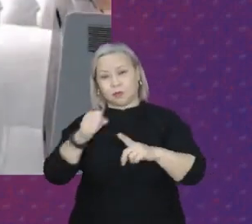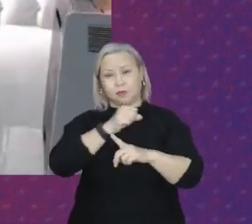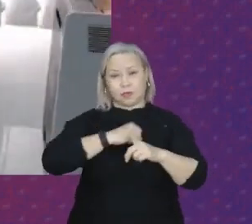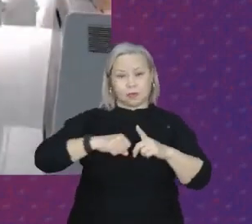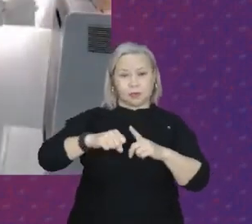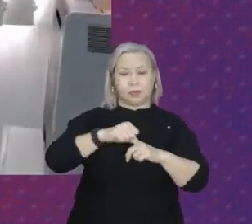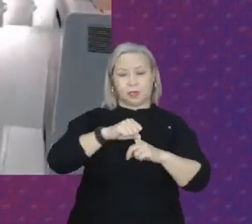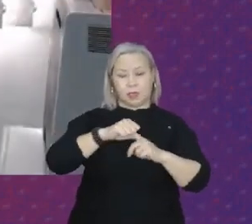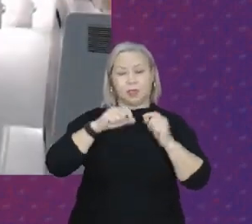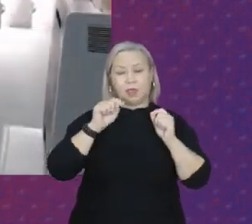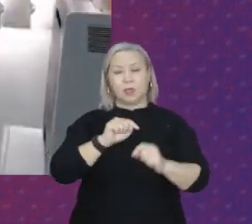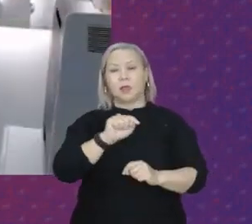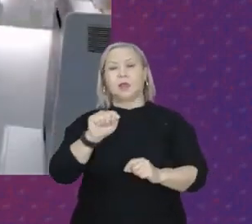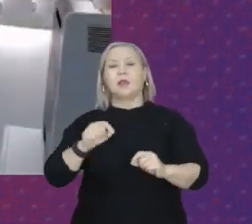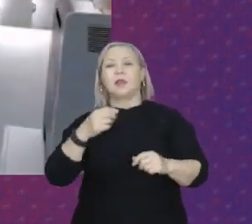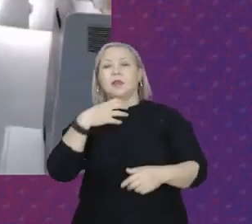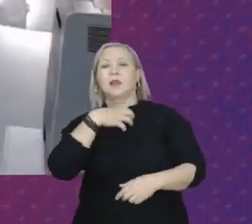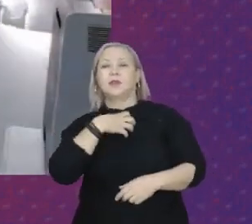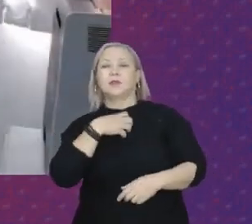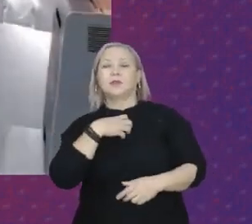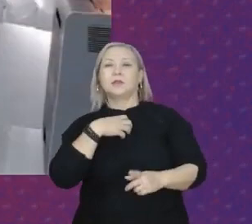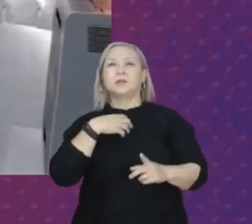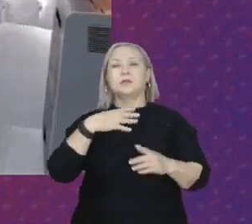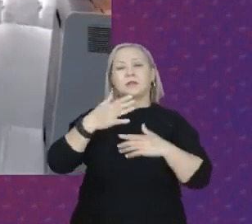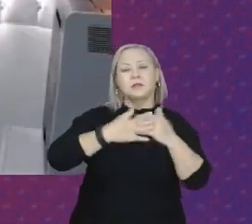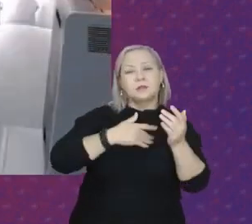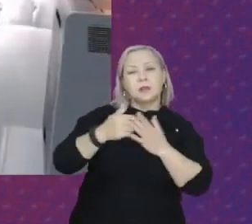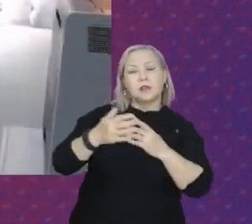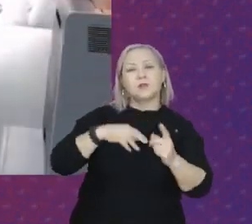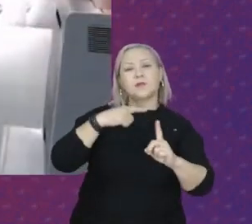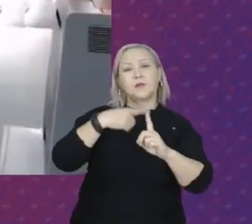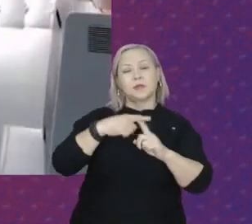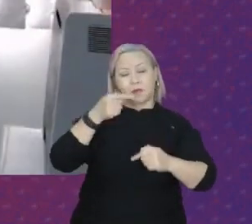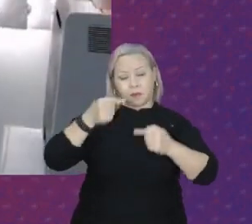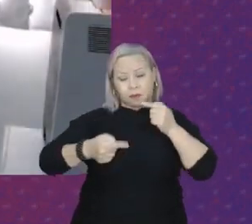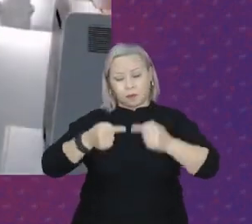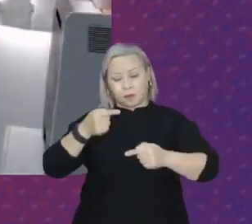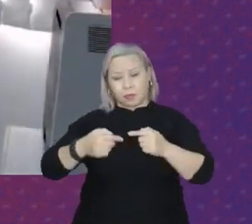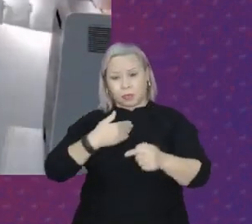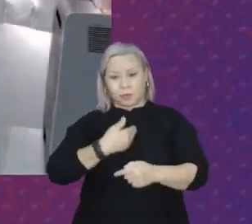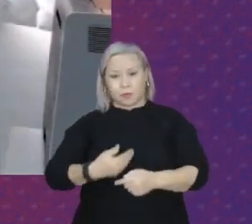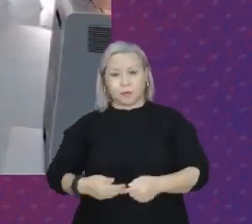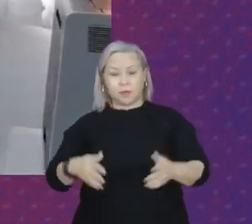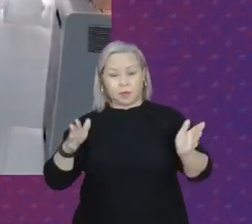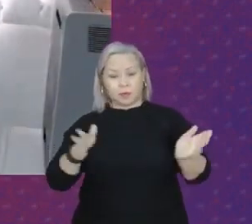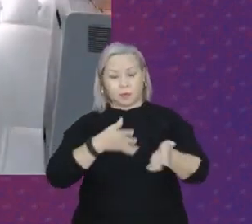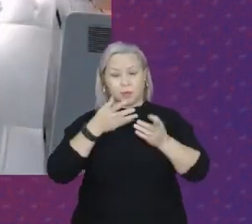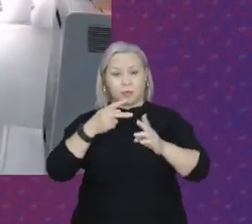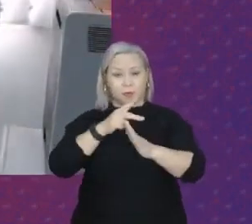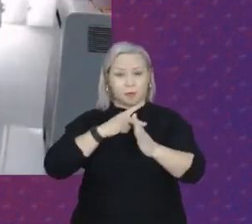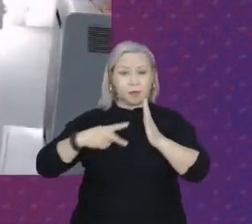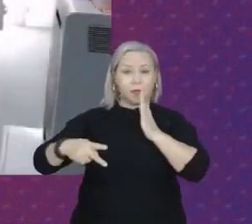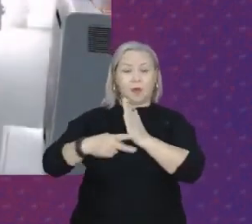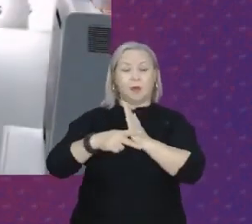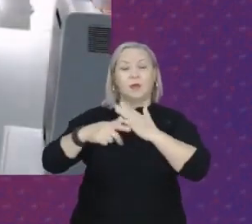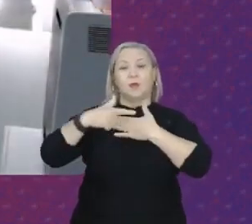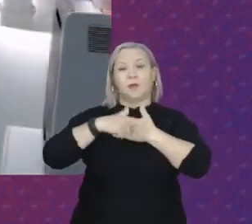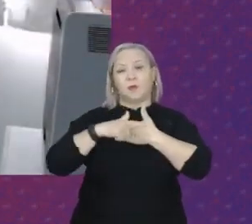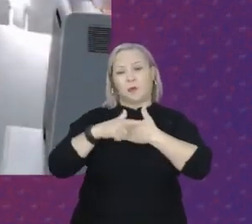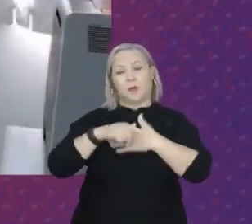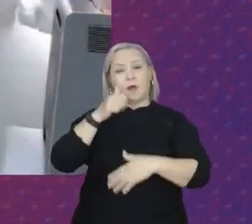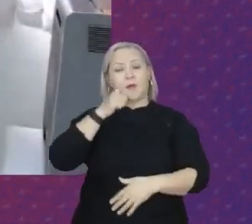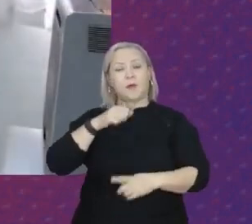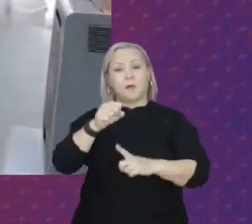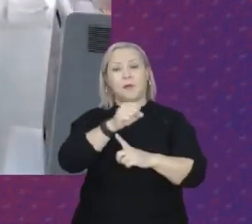e essas ações afirmativas, as políticas públicas que protagonizam o papel da mulher